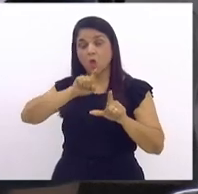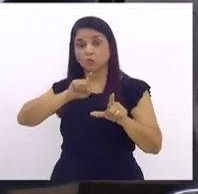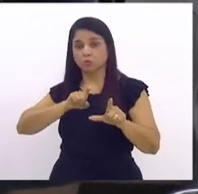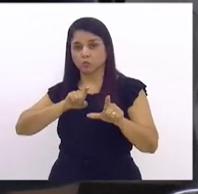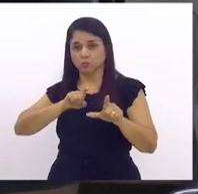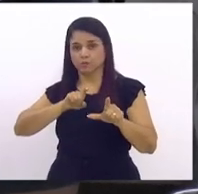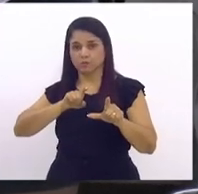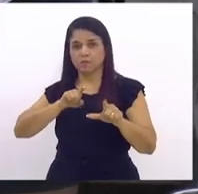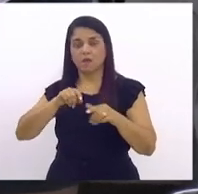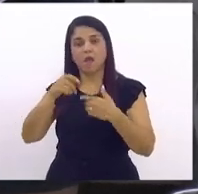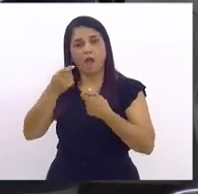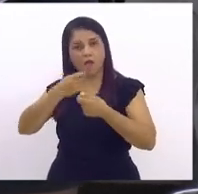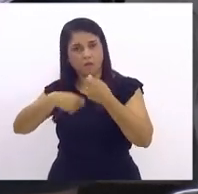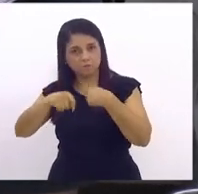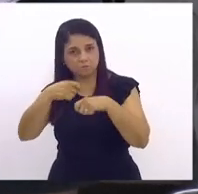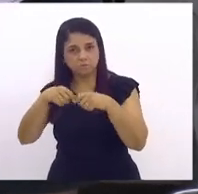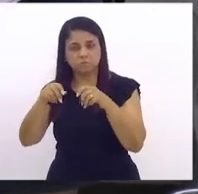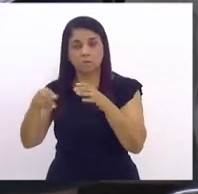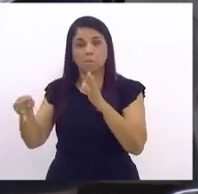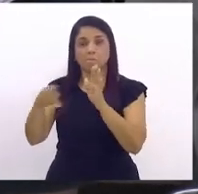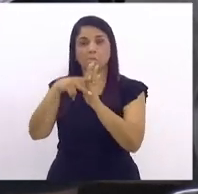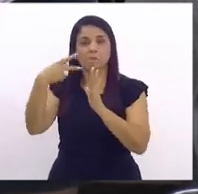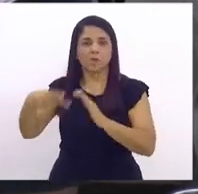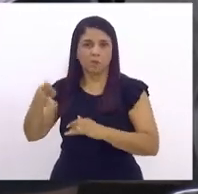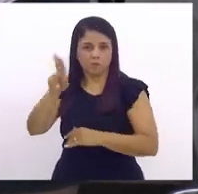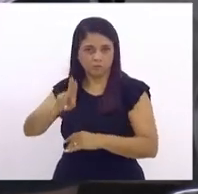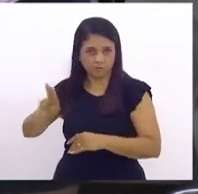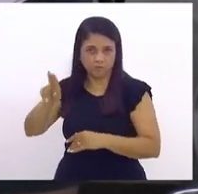Eu concordo com a sua tese